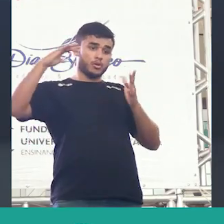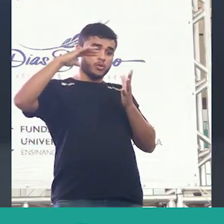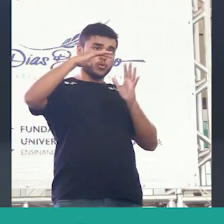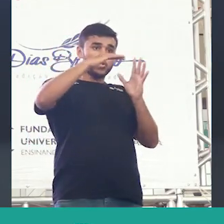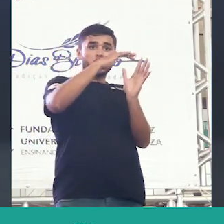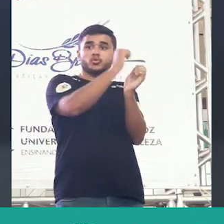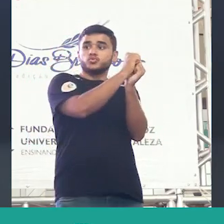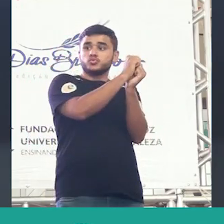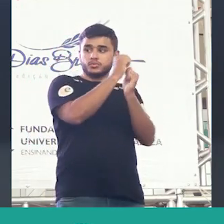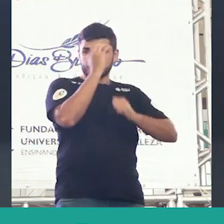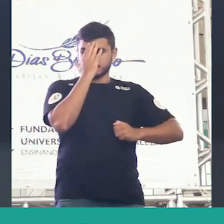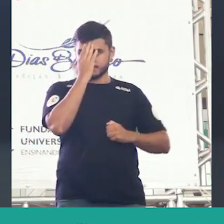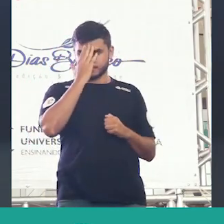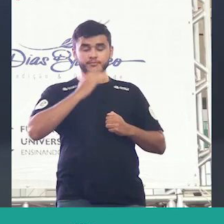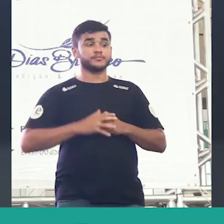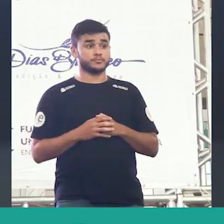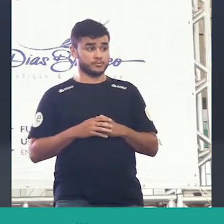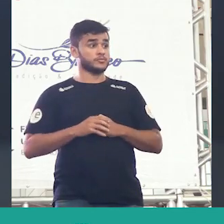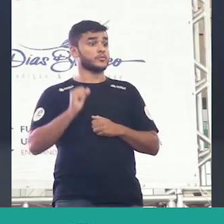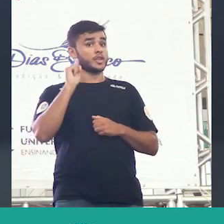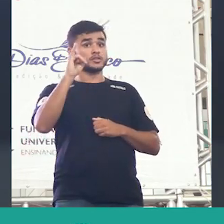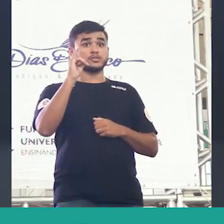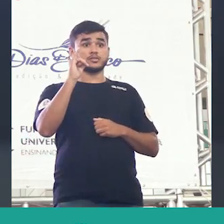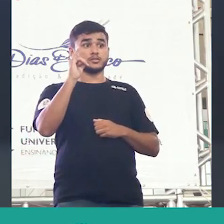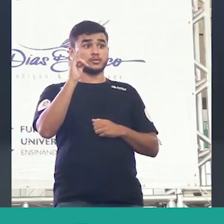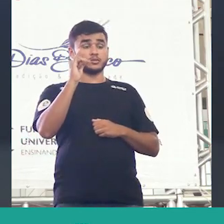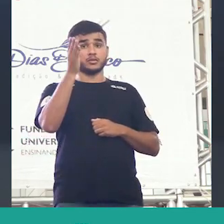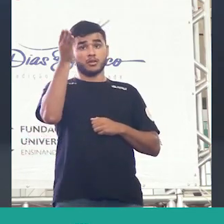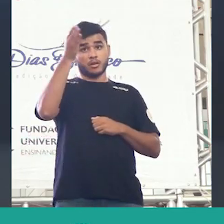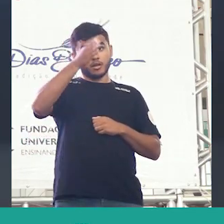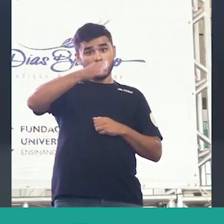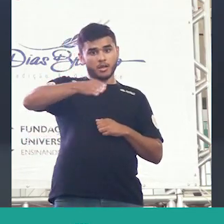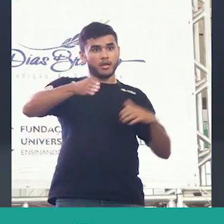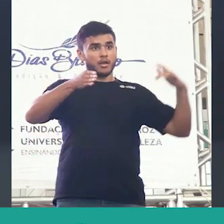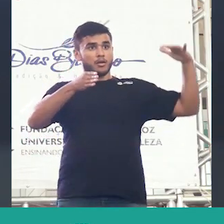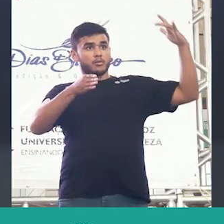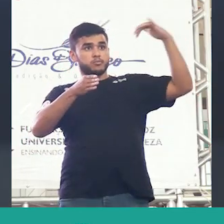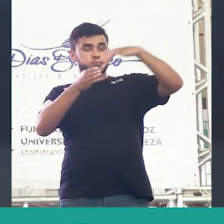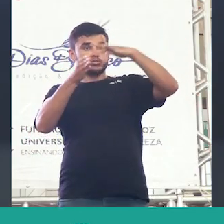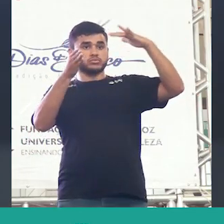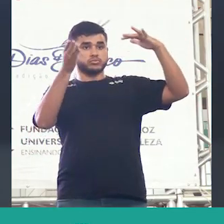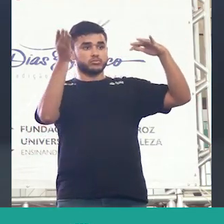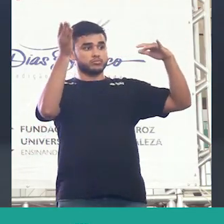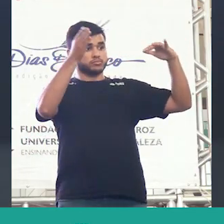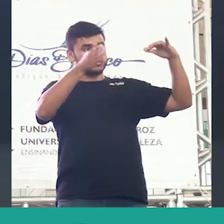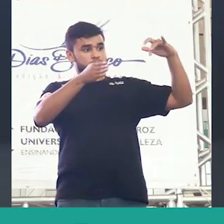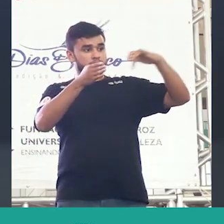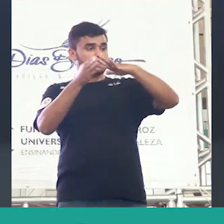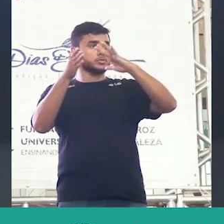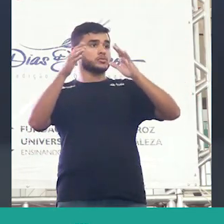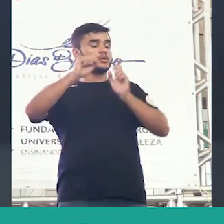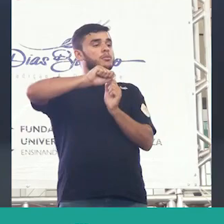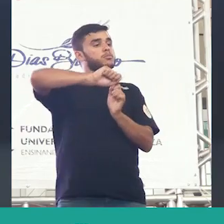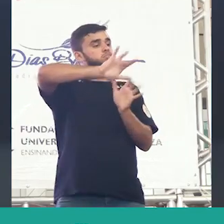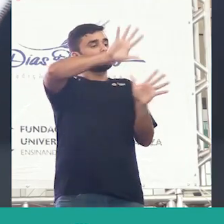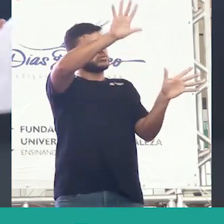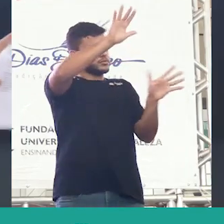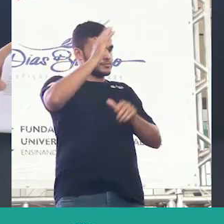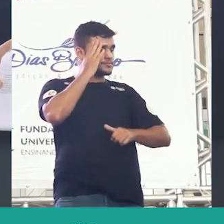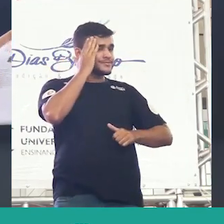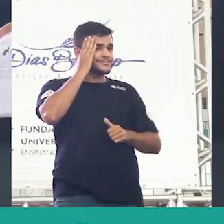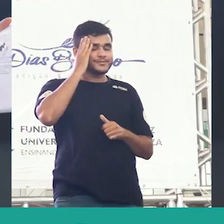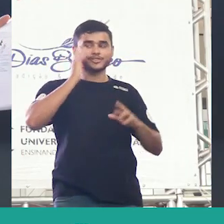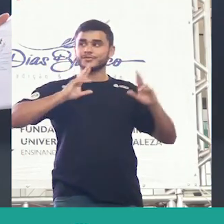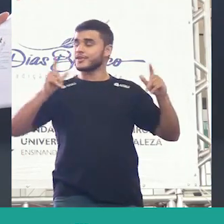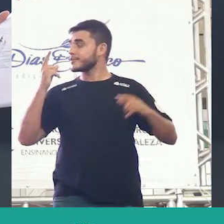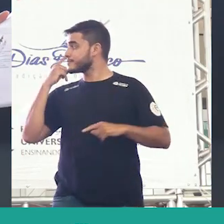se agrupam, maior a radiância. Se o espelho for convexo, olha para o desenho aí, ó, na lousa. A luz bate e eles